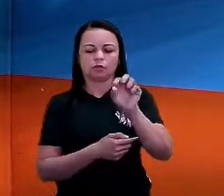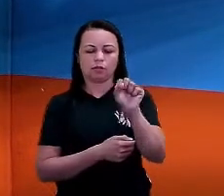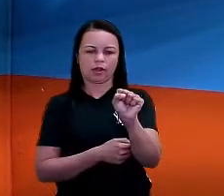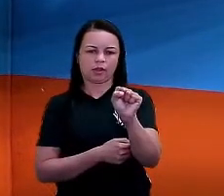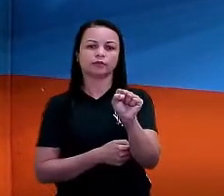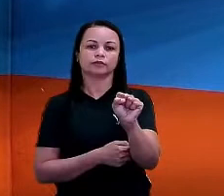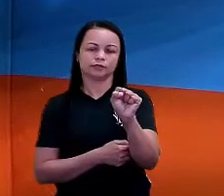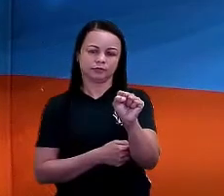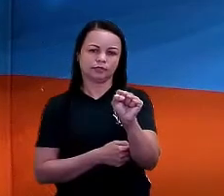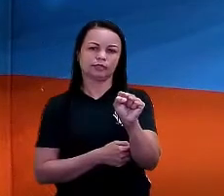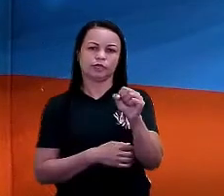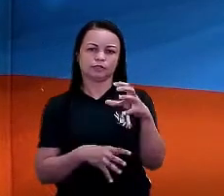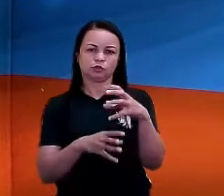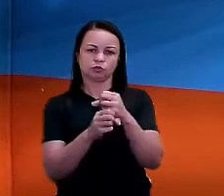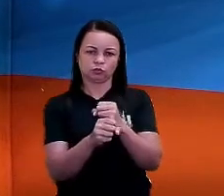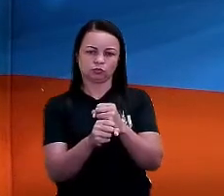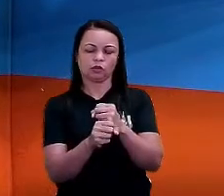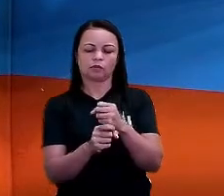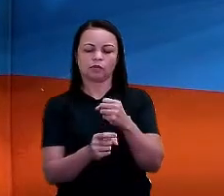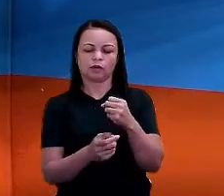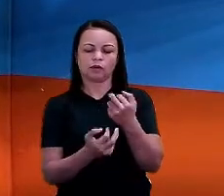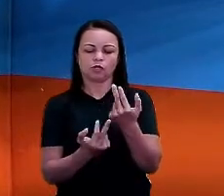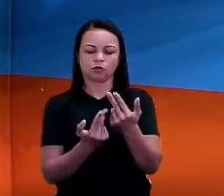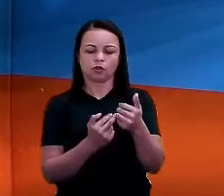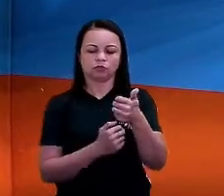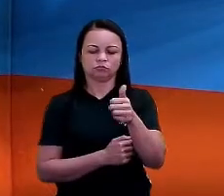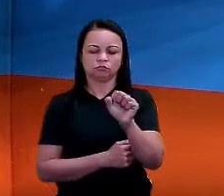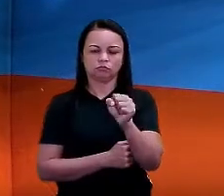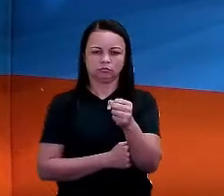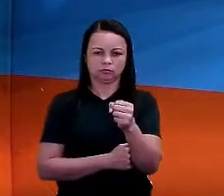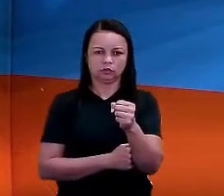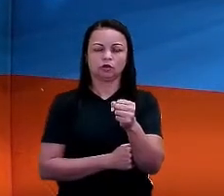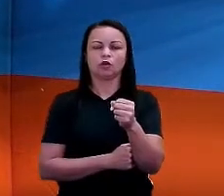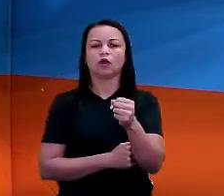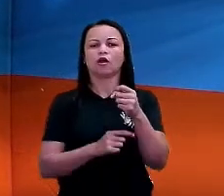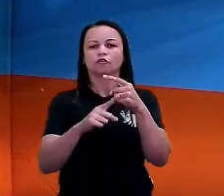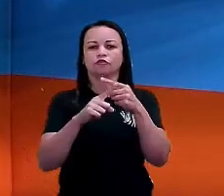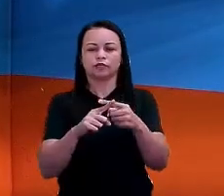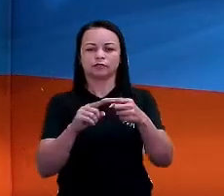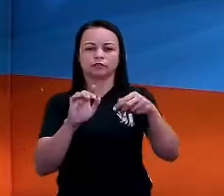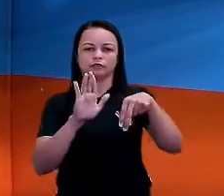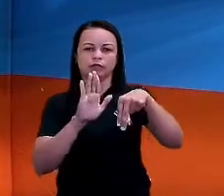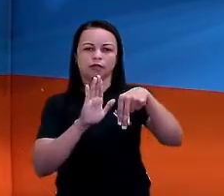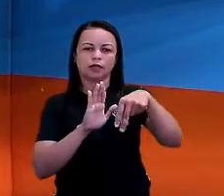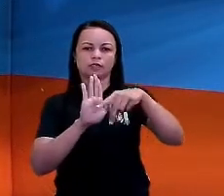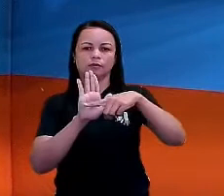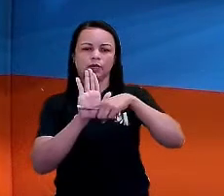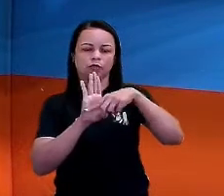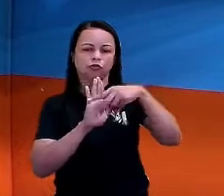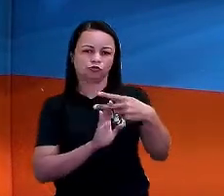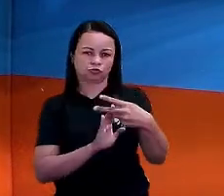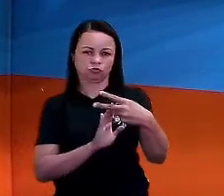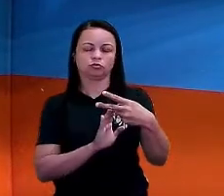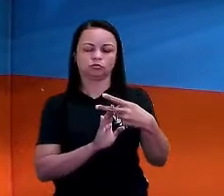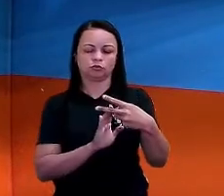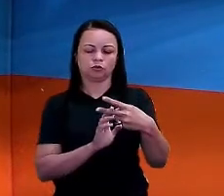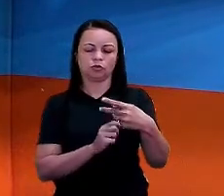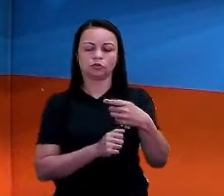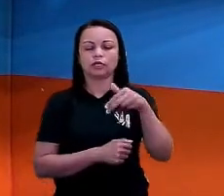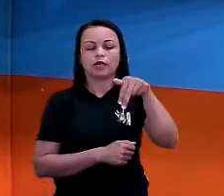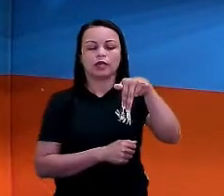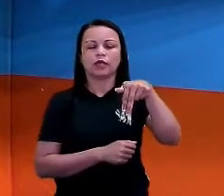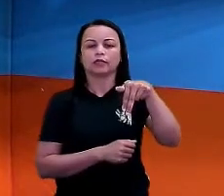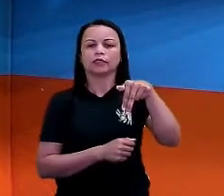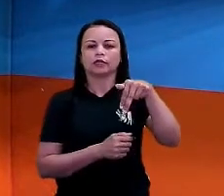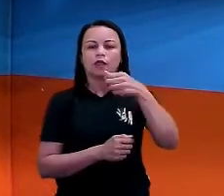né, soma dos ângulos internos, igual a 180 graus, vezes n menos 2, onde n é o número de